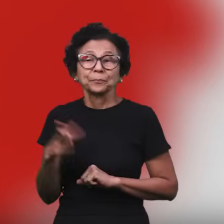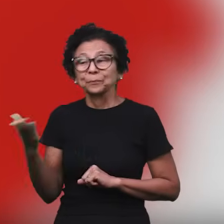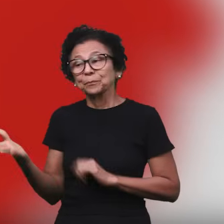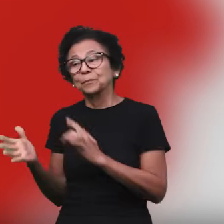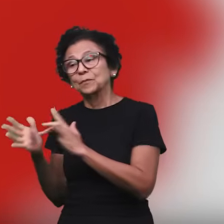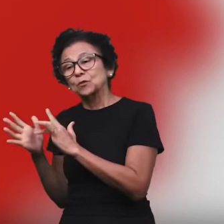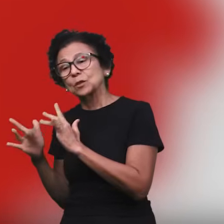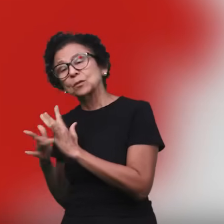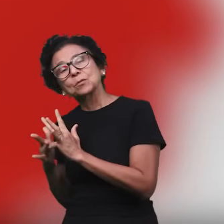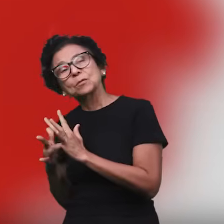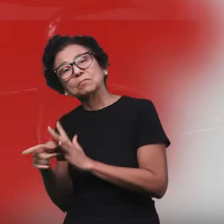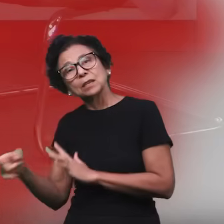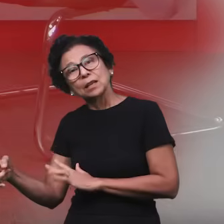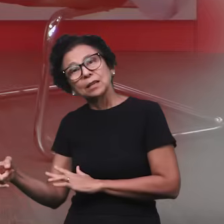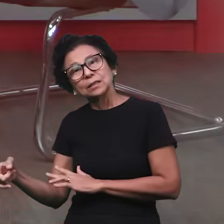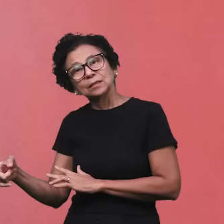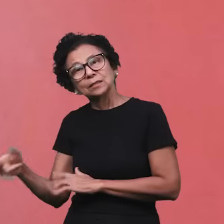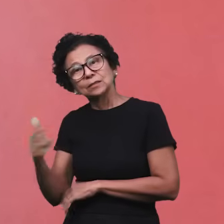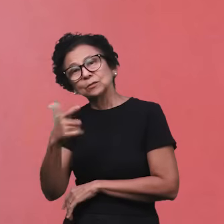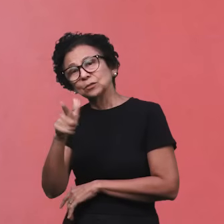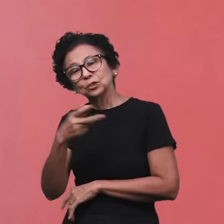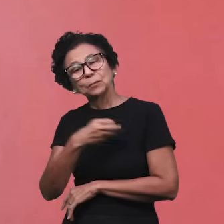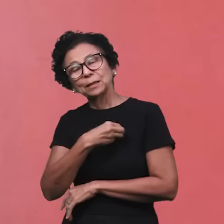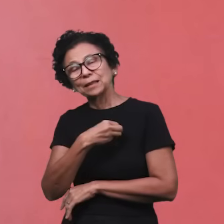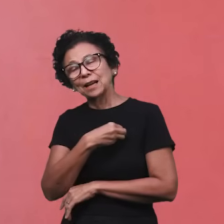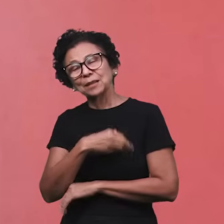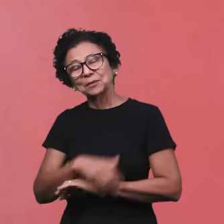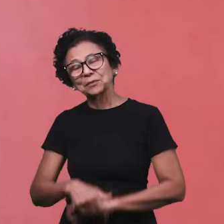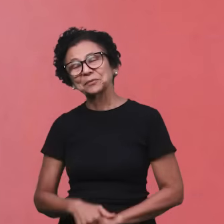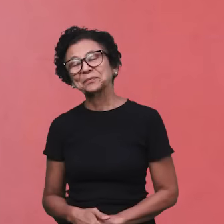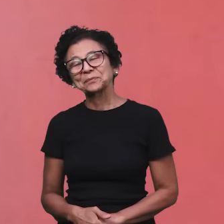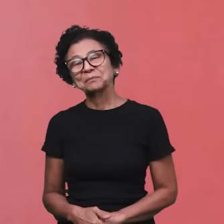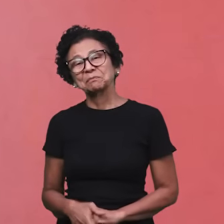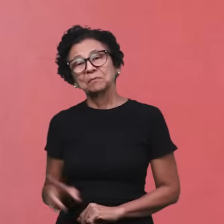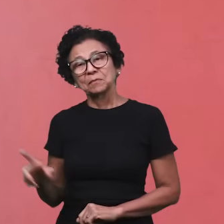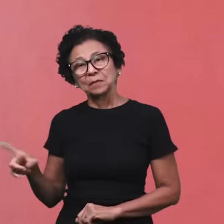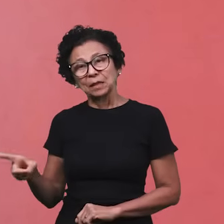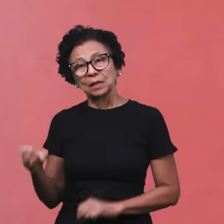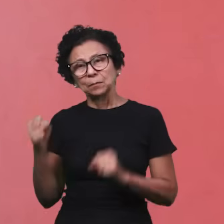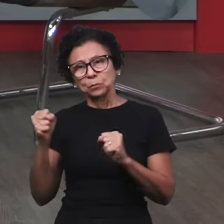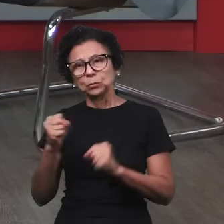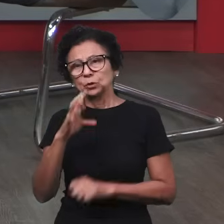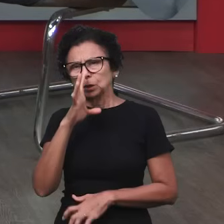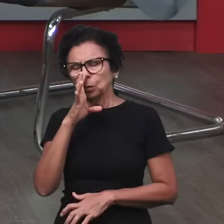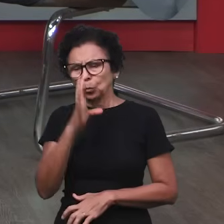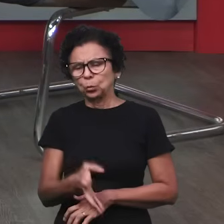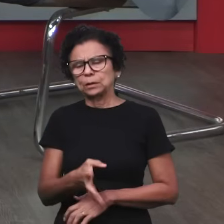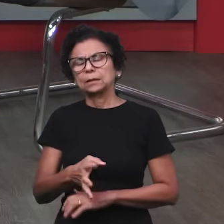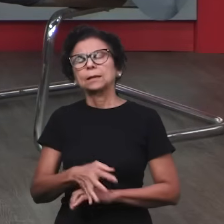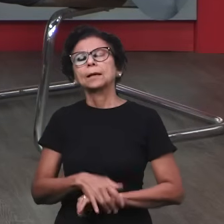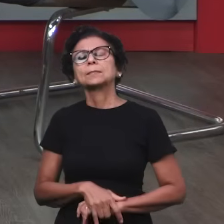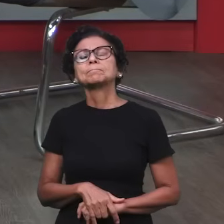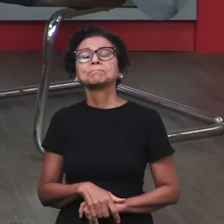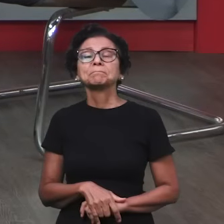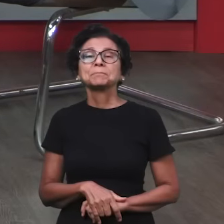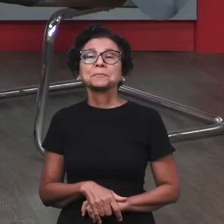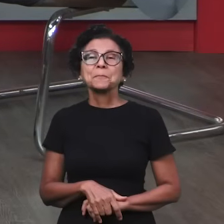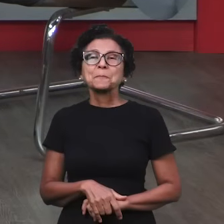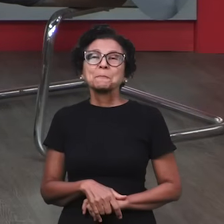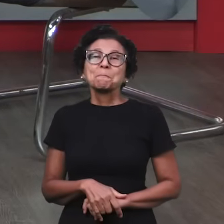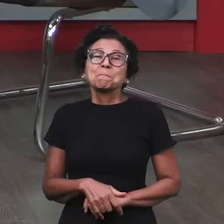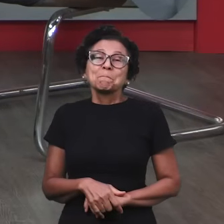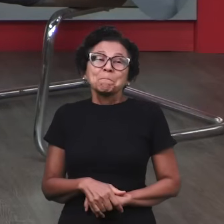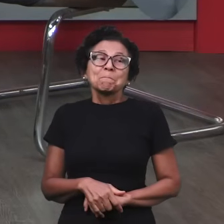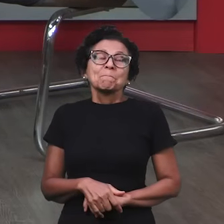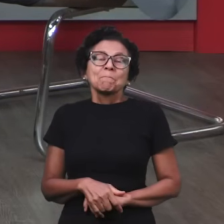pecado. E ele podia condenar. Podia condenar. Ele podia jogar pedra. A pedra podia ser. Mas o que escapou daquela